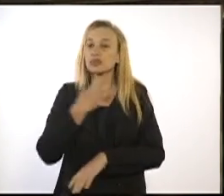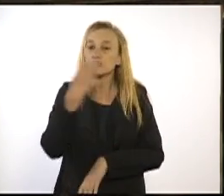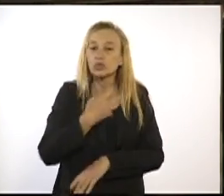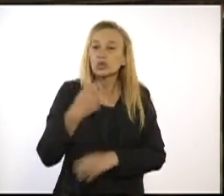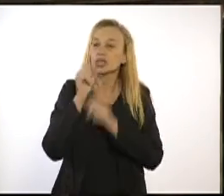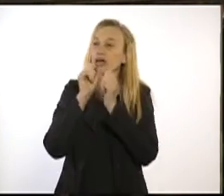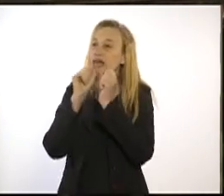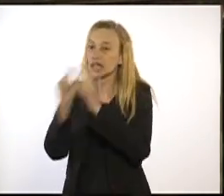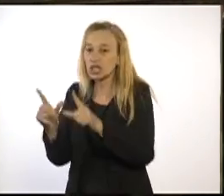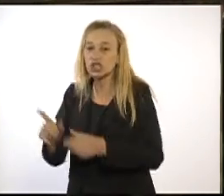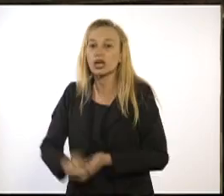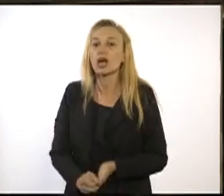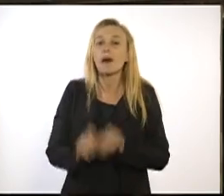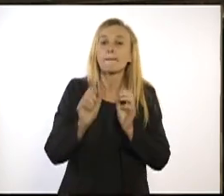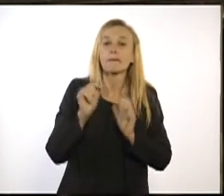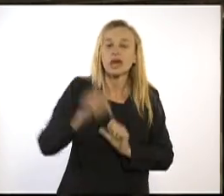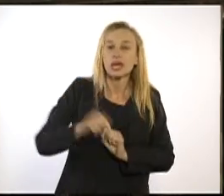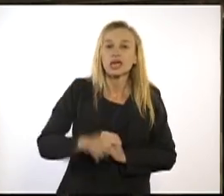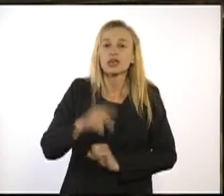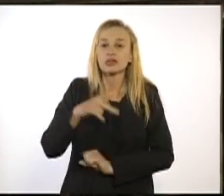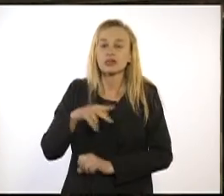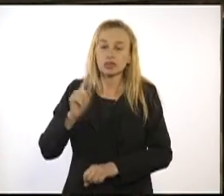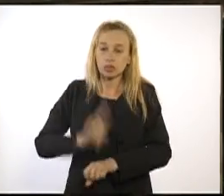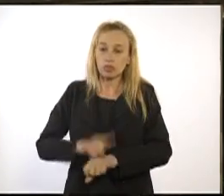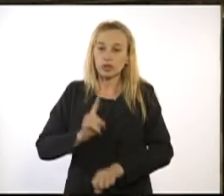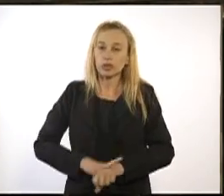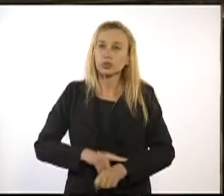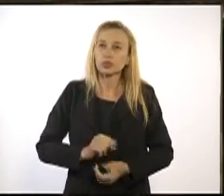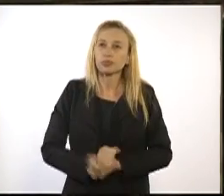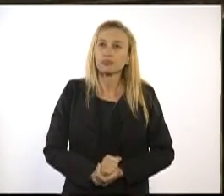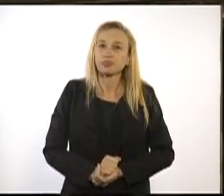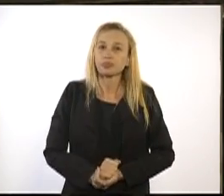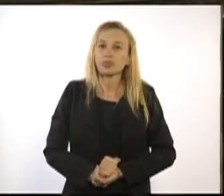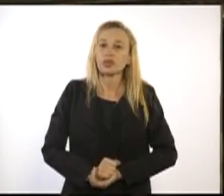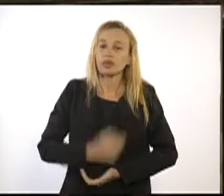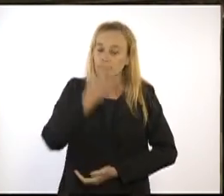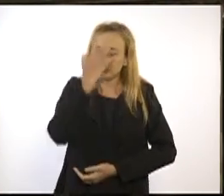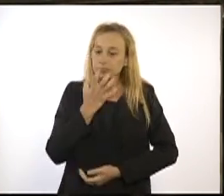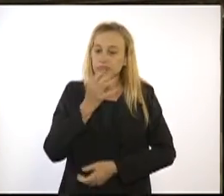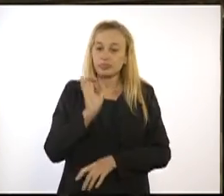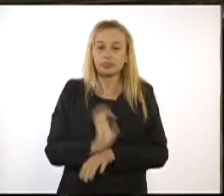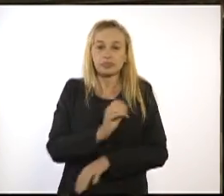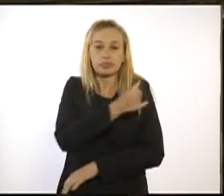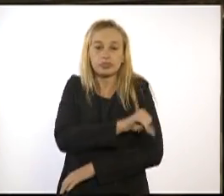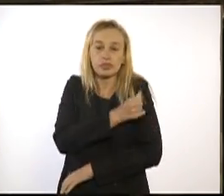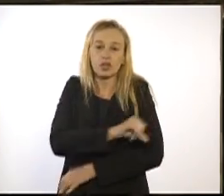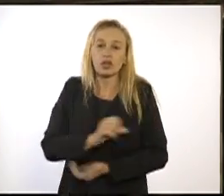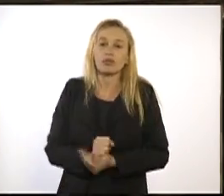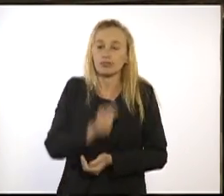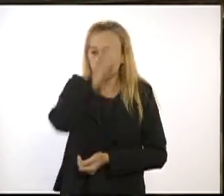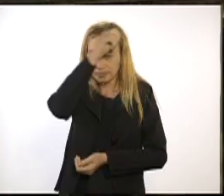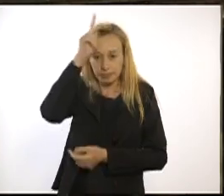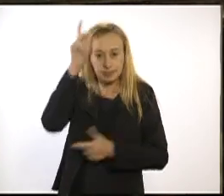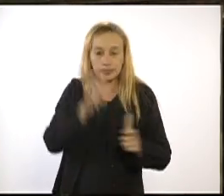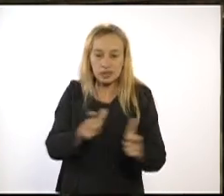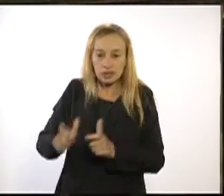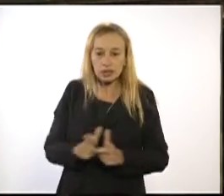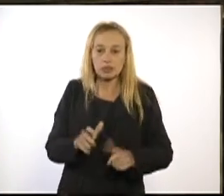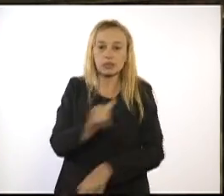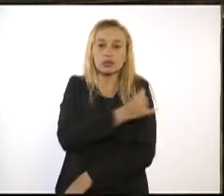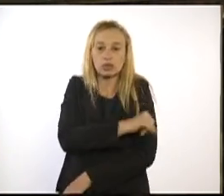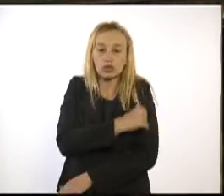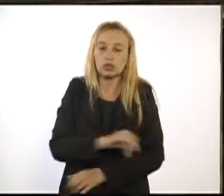crítica, mas nós estamos aqui nesse momento grave no estado do Rio de Janeiro e no município do Rio de Janeiro,